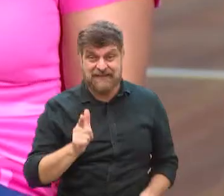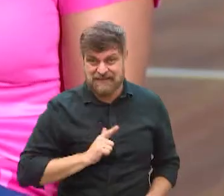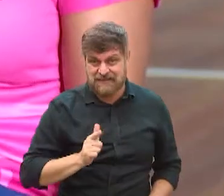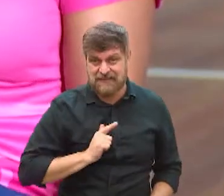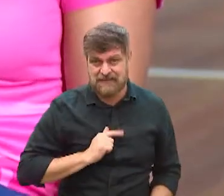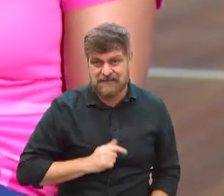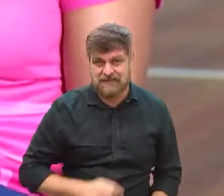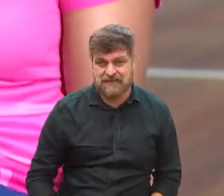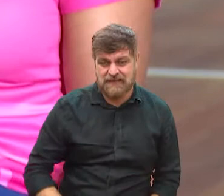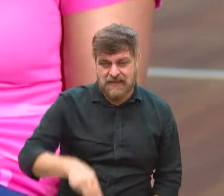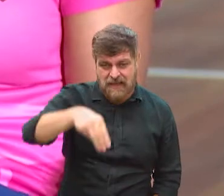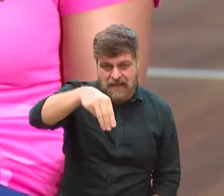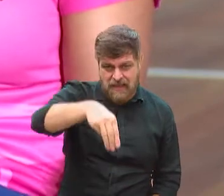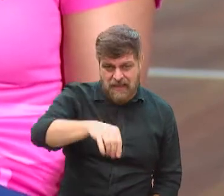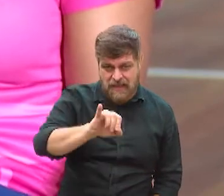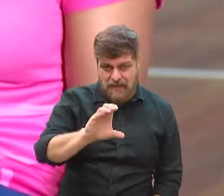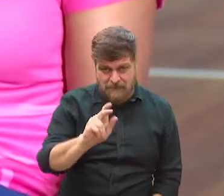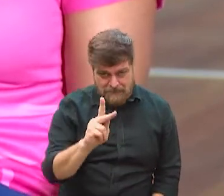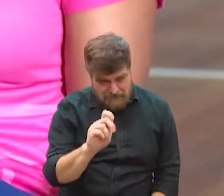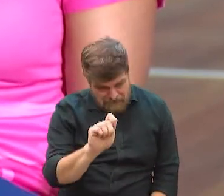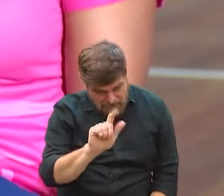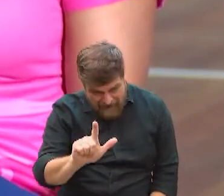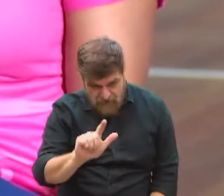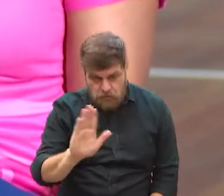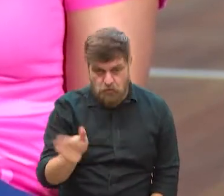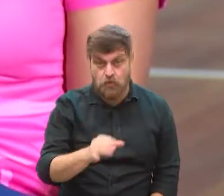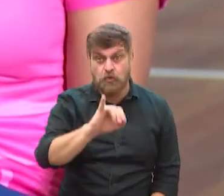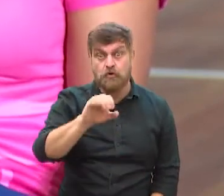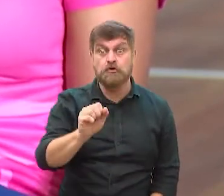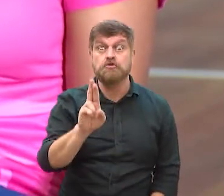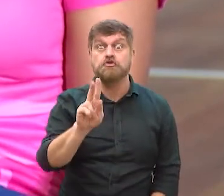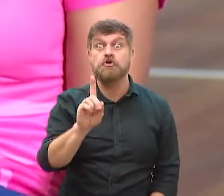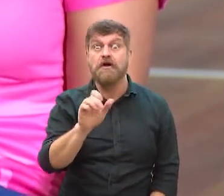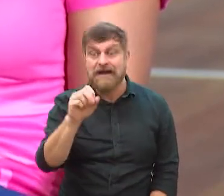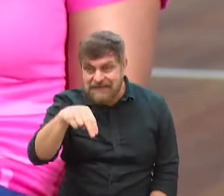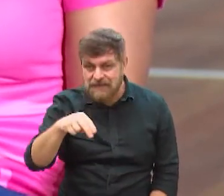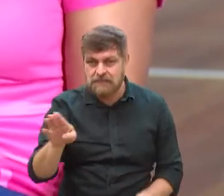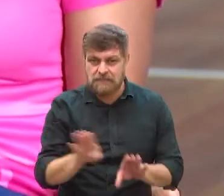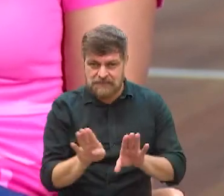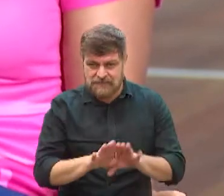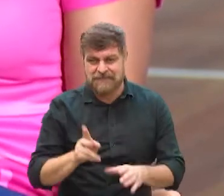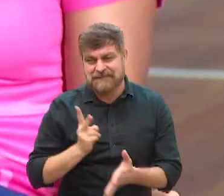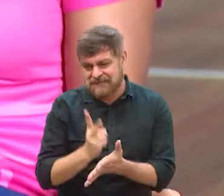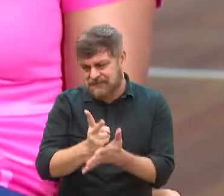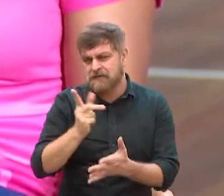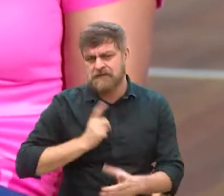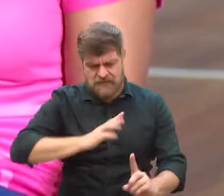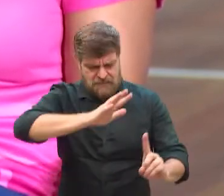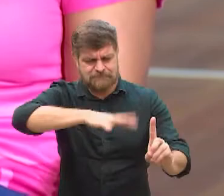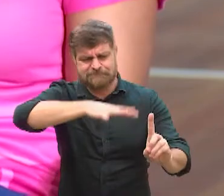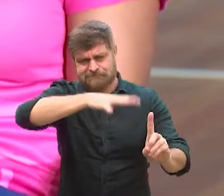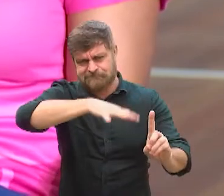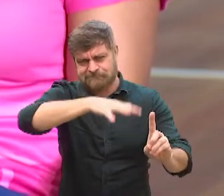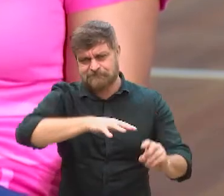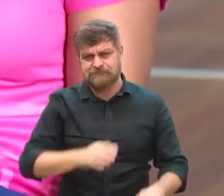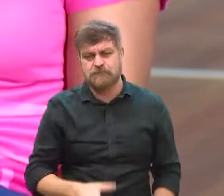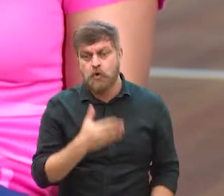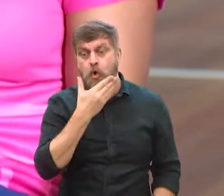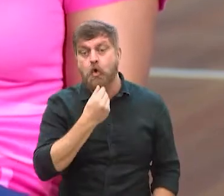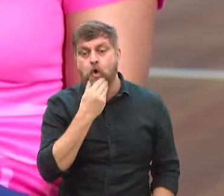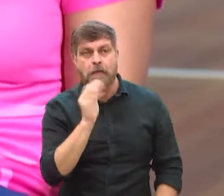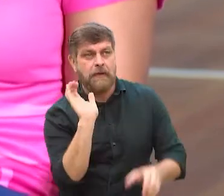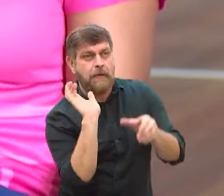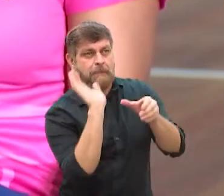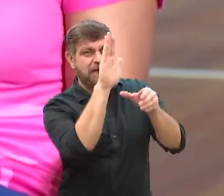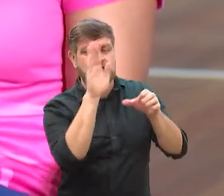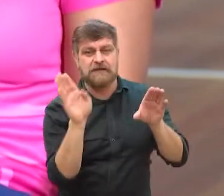Jordan, claro, Kobe, que era, nossa, era um ídolo assim, você vai continuar sendo, né? Mas